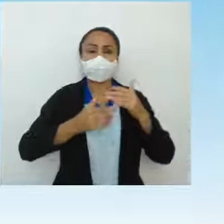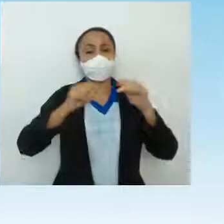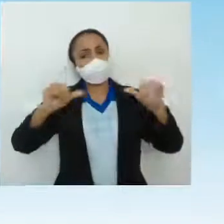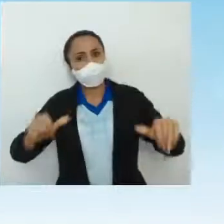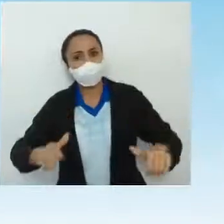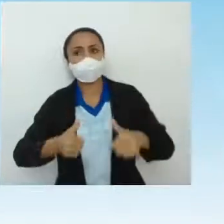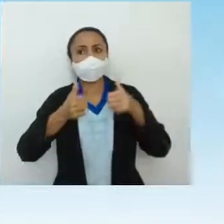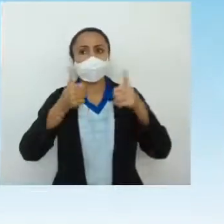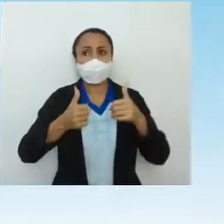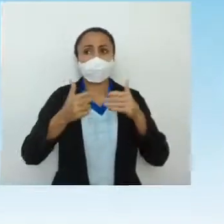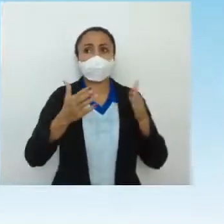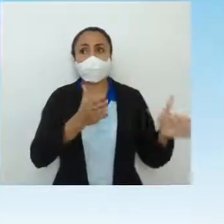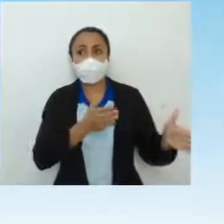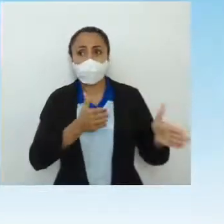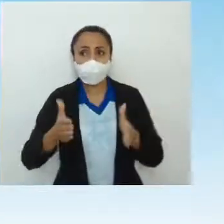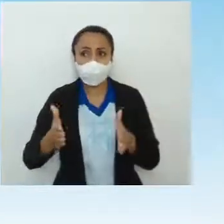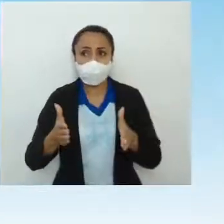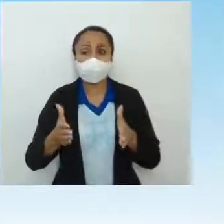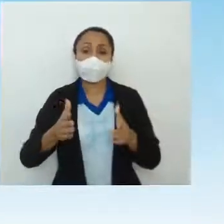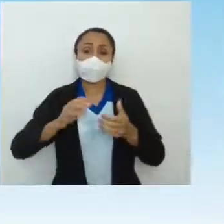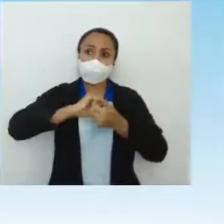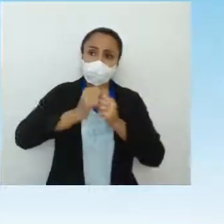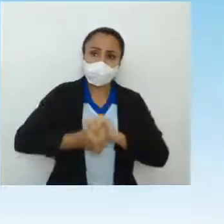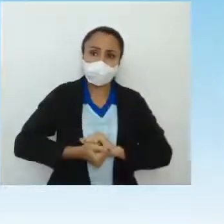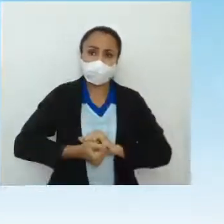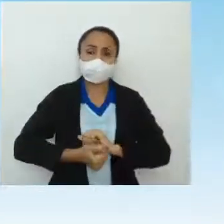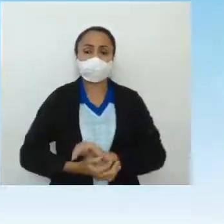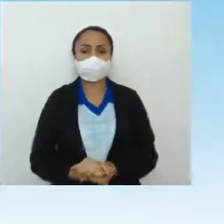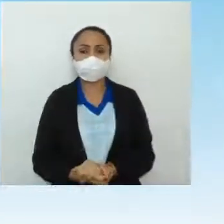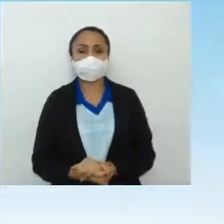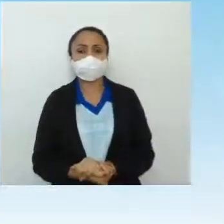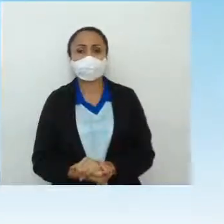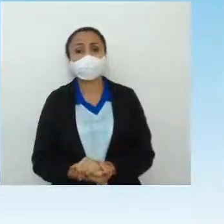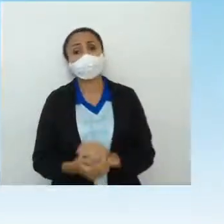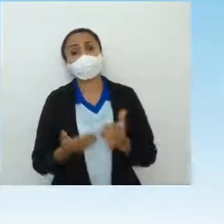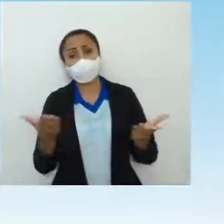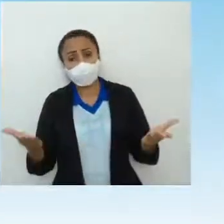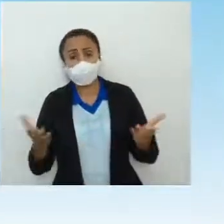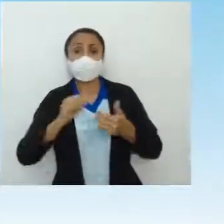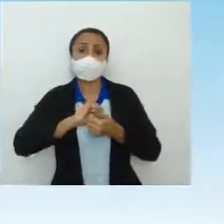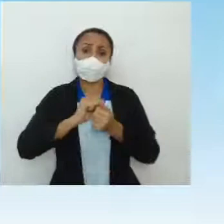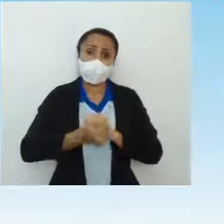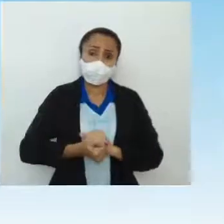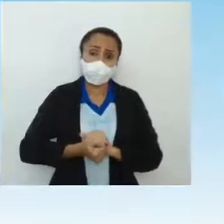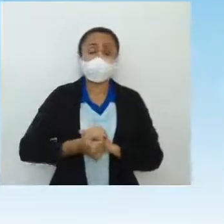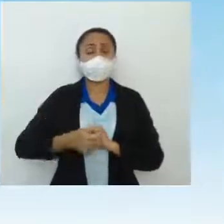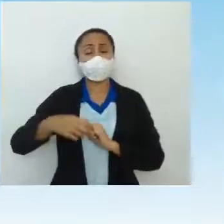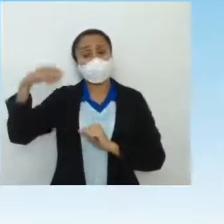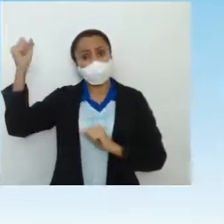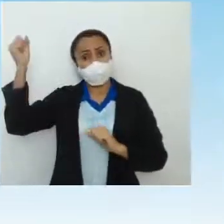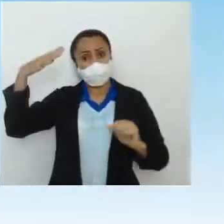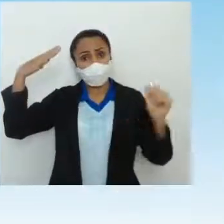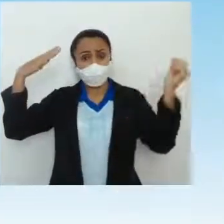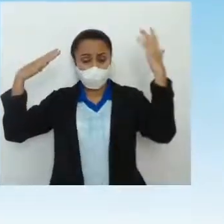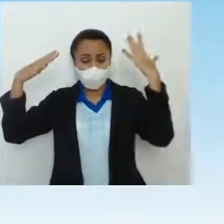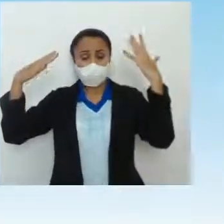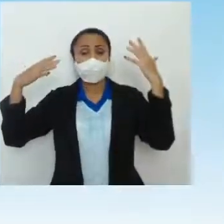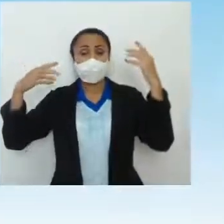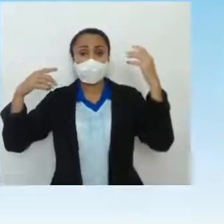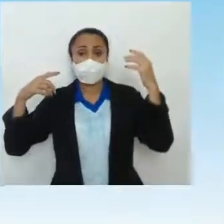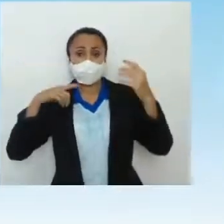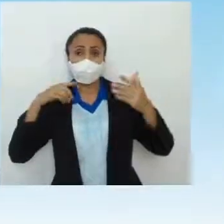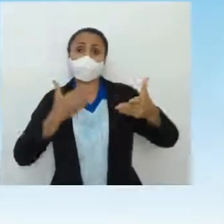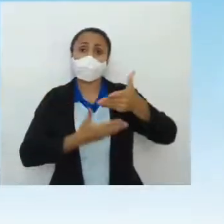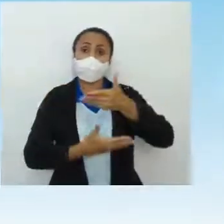na fase de pré-adaptação. Essa adaptação à claridade, ela vai estar envolvida com